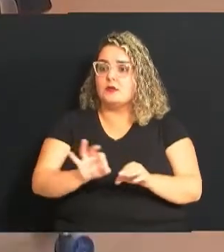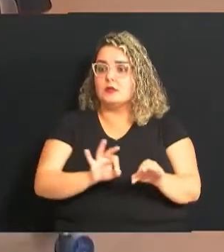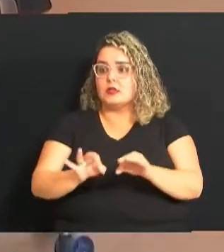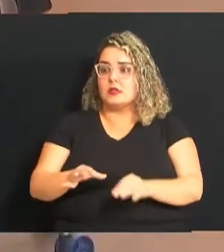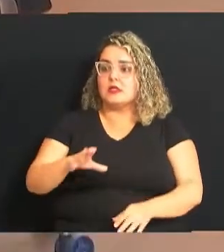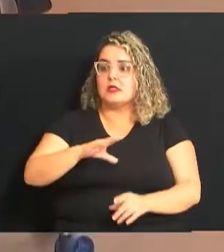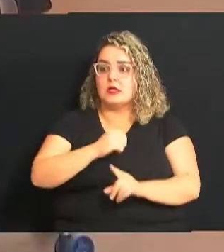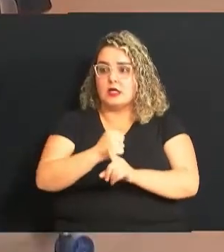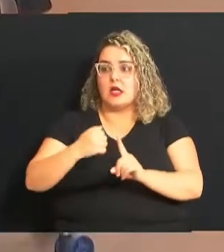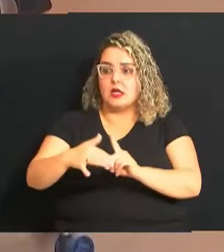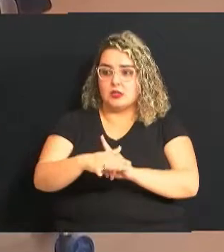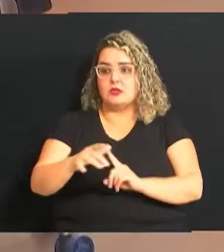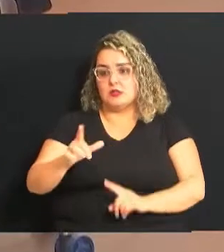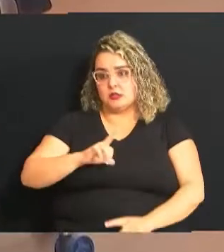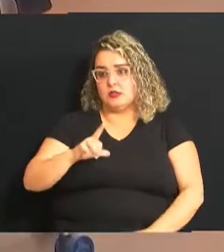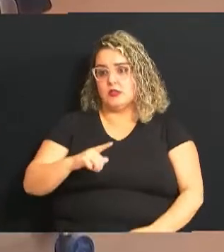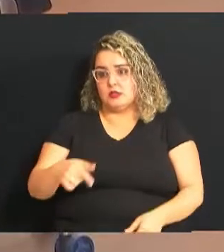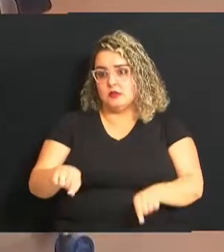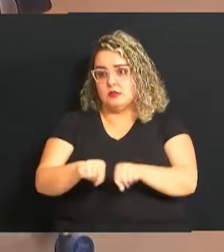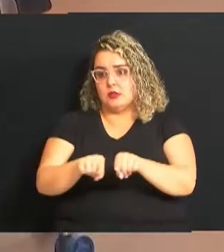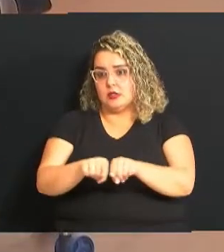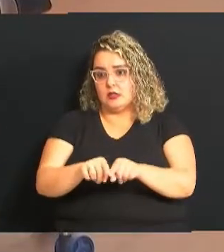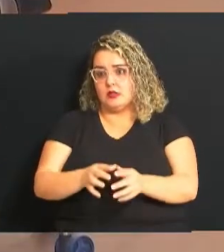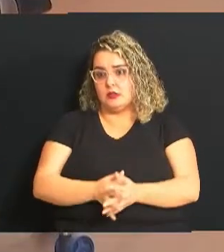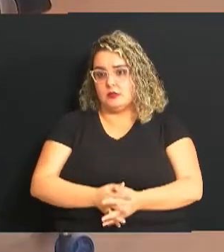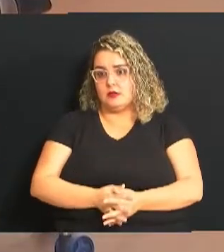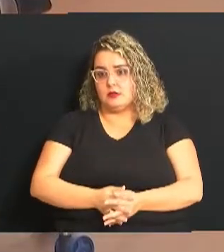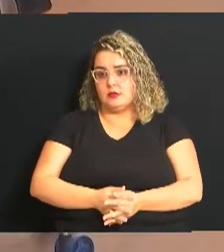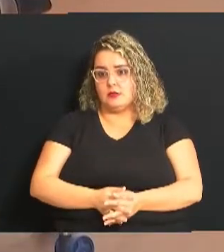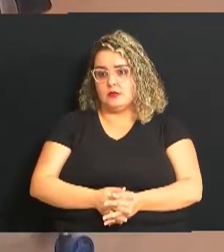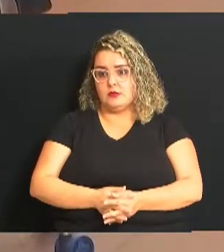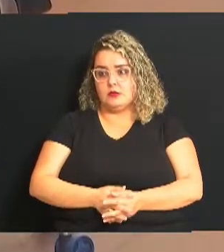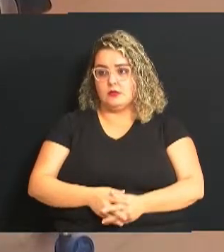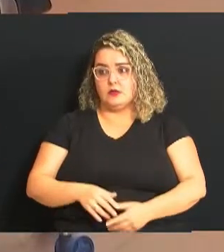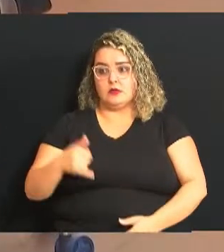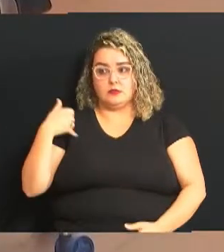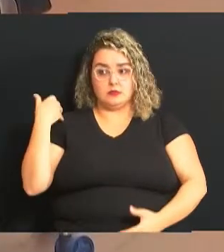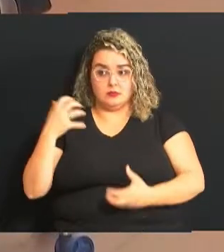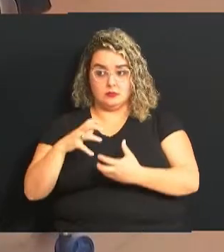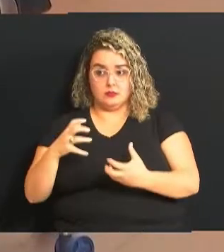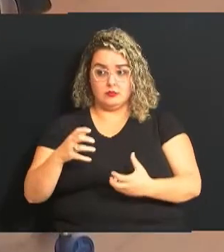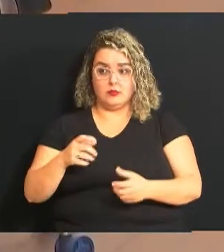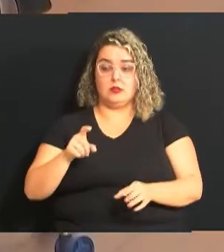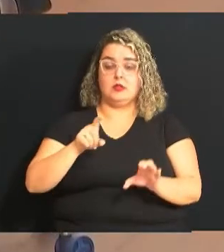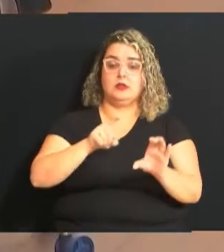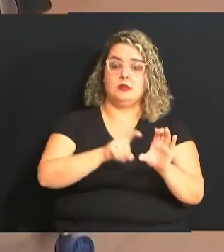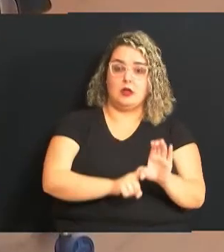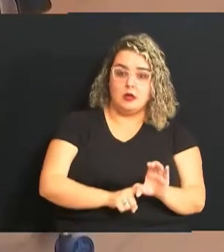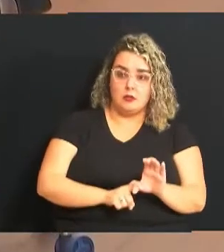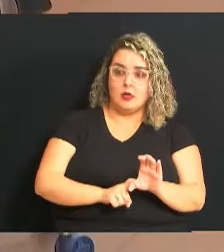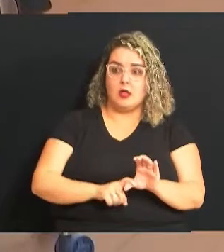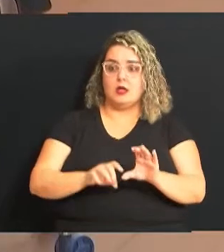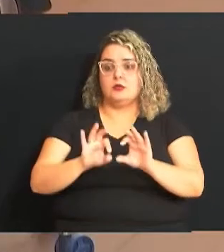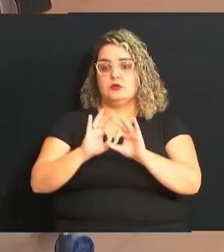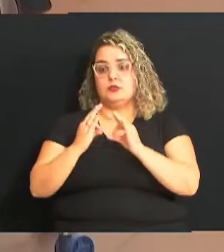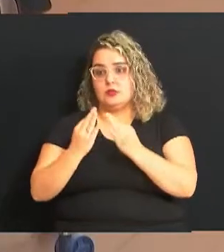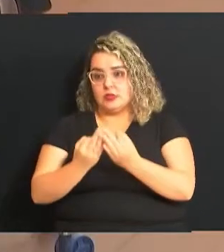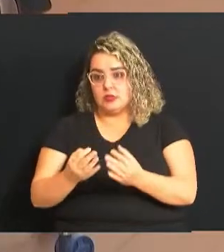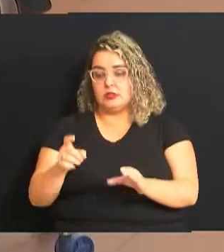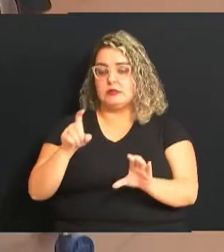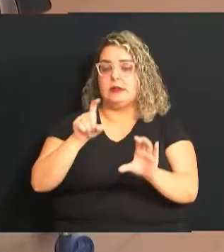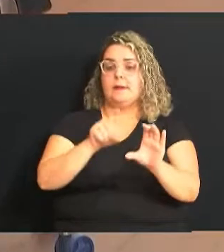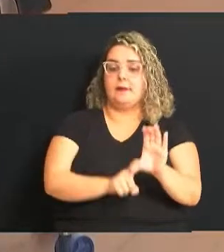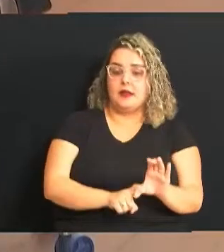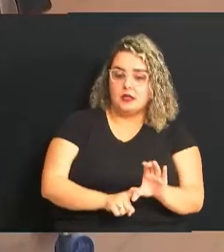que também ter. Claro, a gente está falando do ponto de vista daquele idoso que depende de um familiar, depende de um